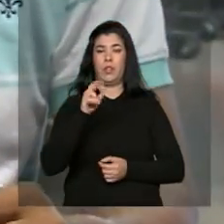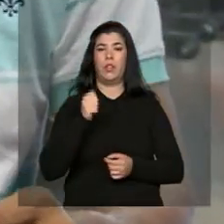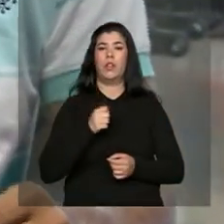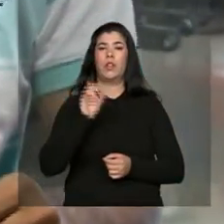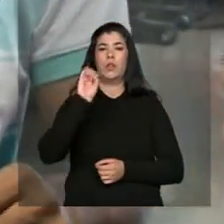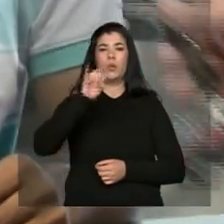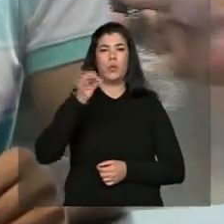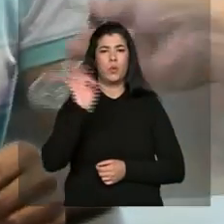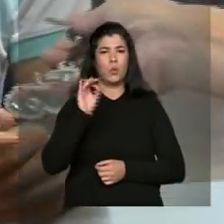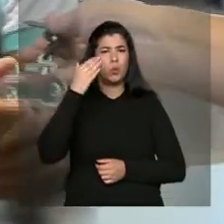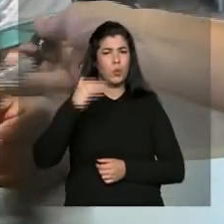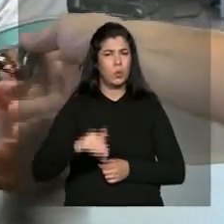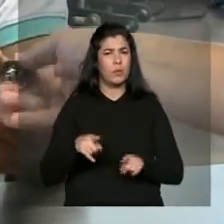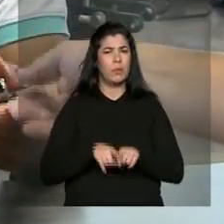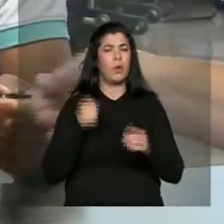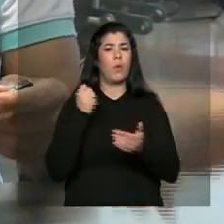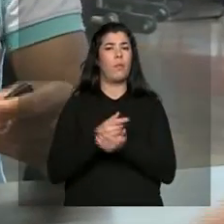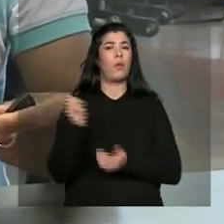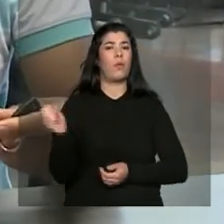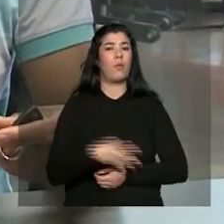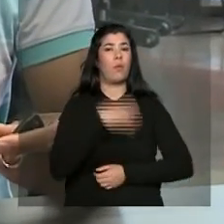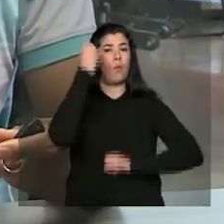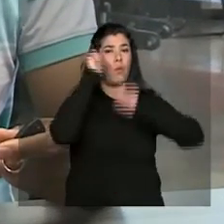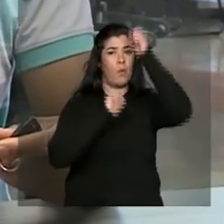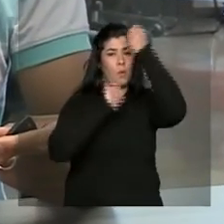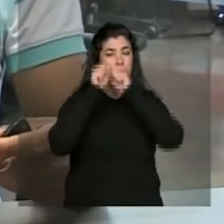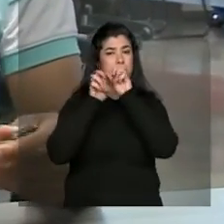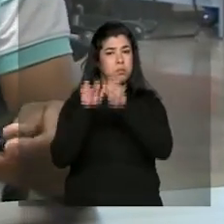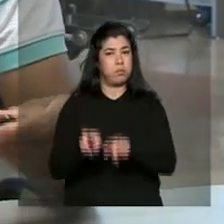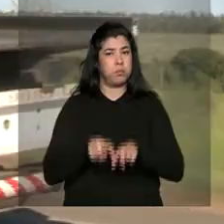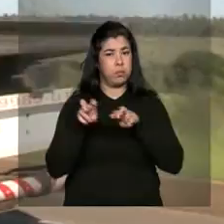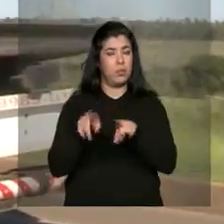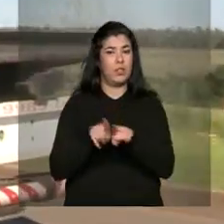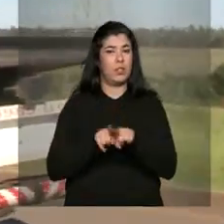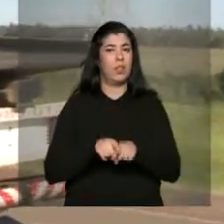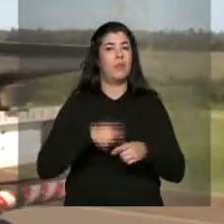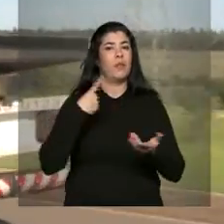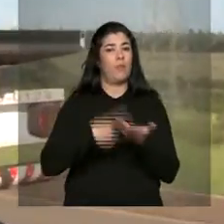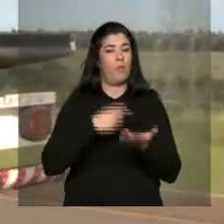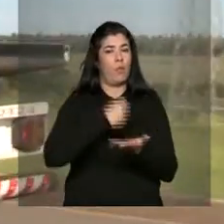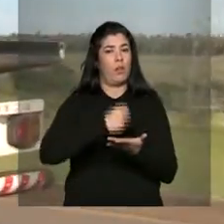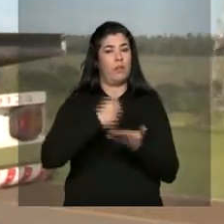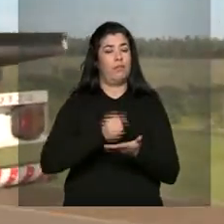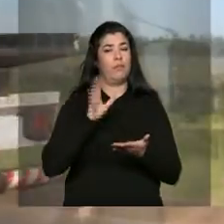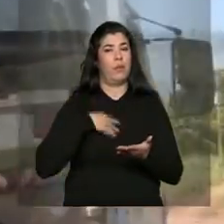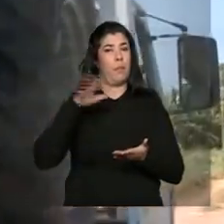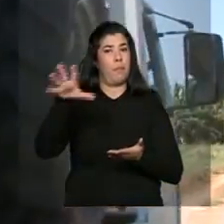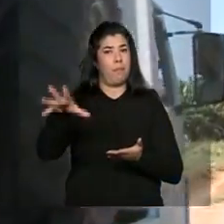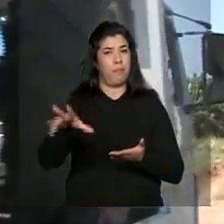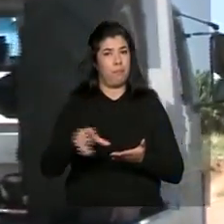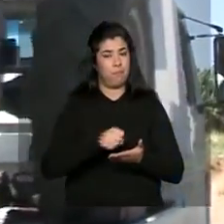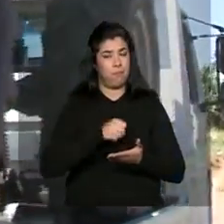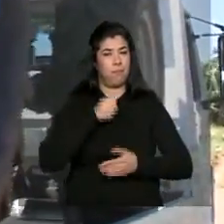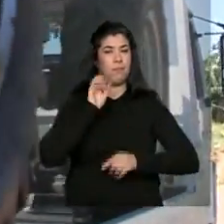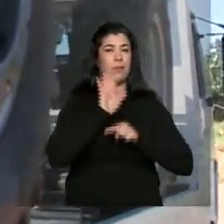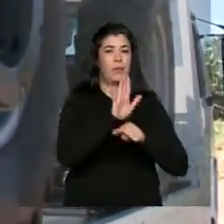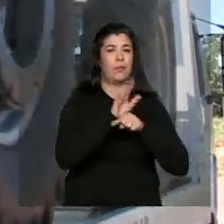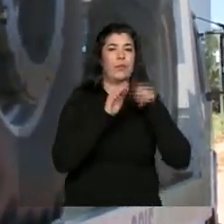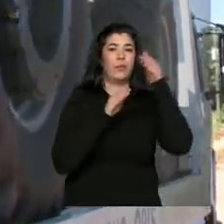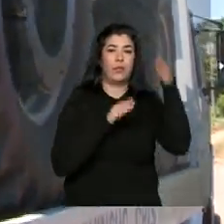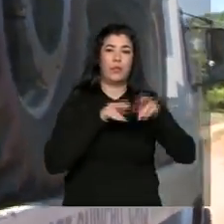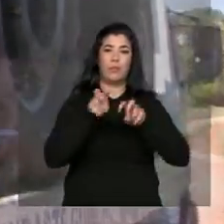um trator zero quilômetro. Com o negócio fechado e as chaves na mão, o Rony já levou o veículo para ajudar no